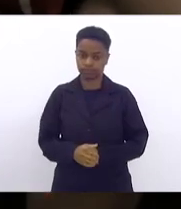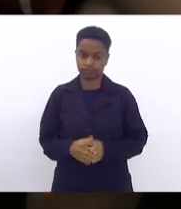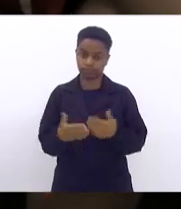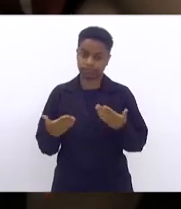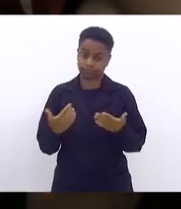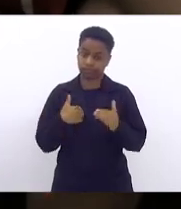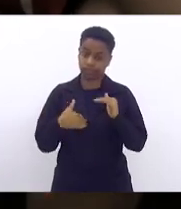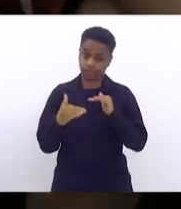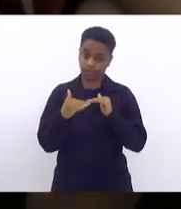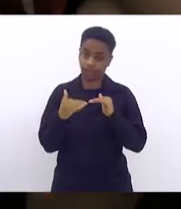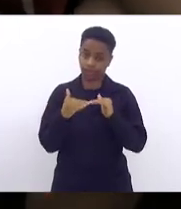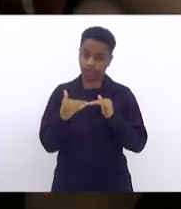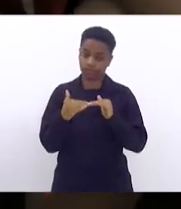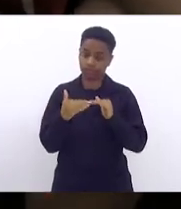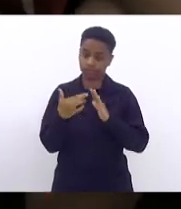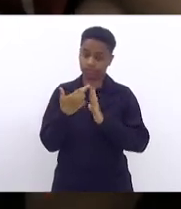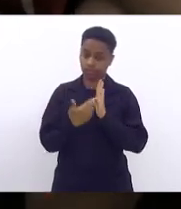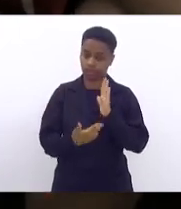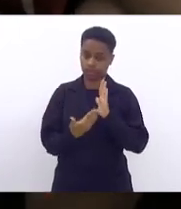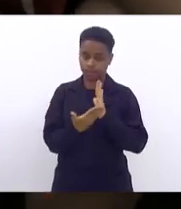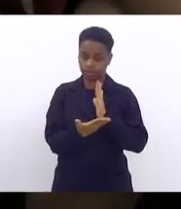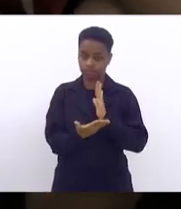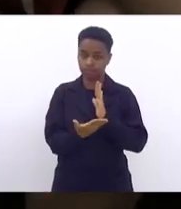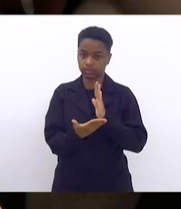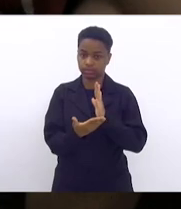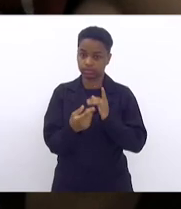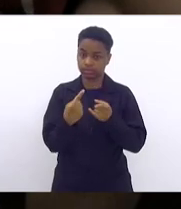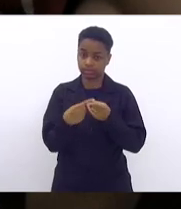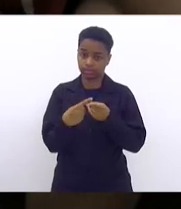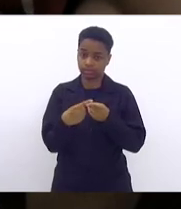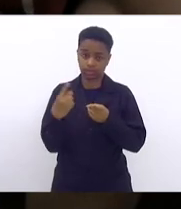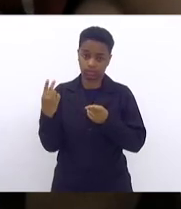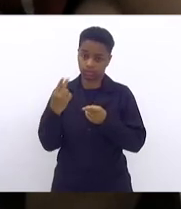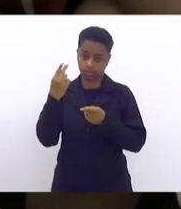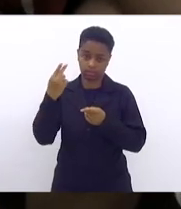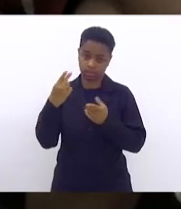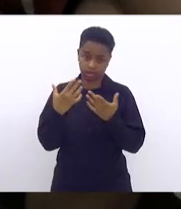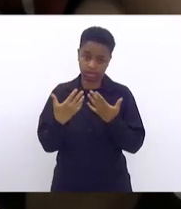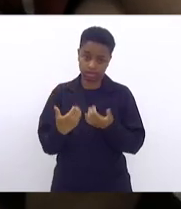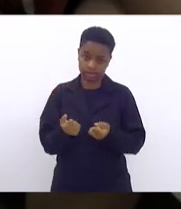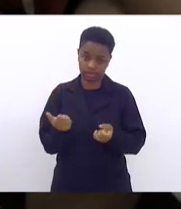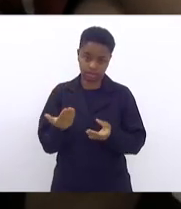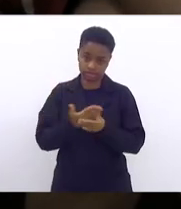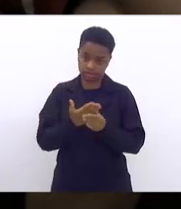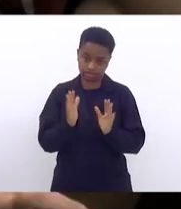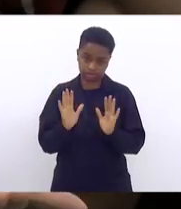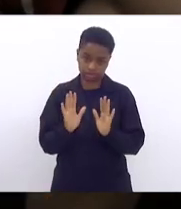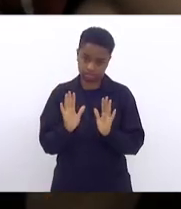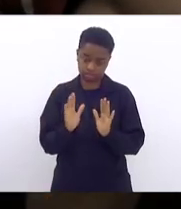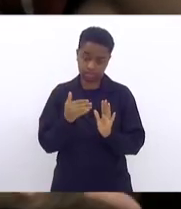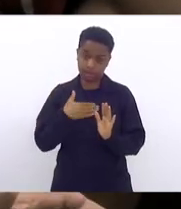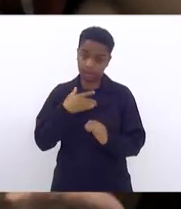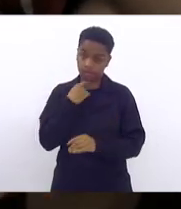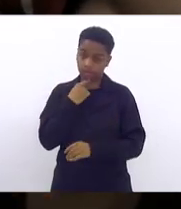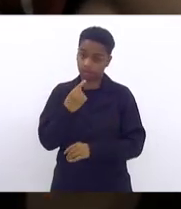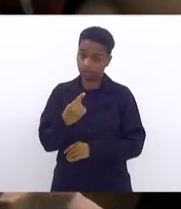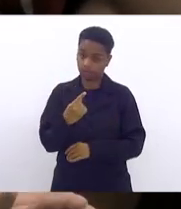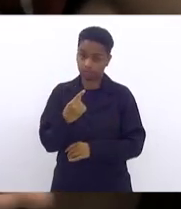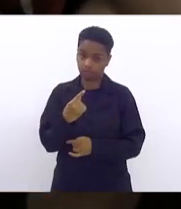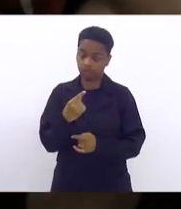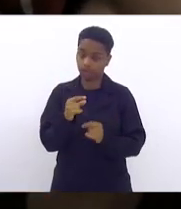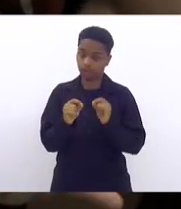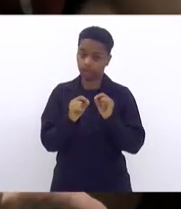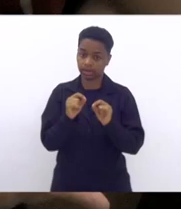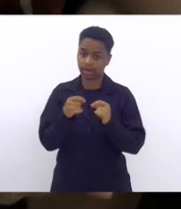Então, eu concordo com o relator que não há como se acolher o recurso. A minha dúvida só é se